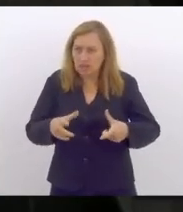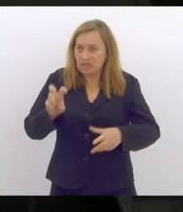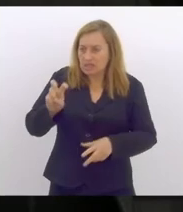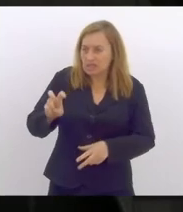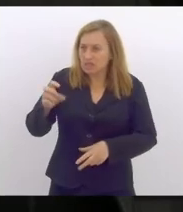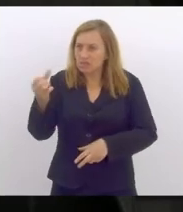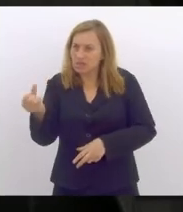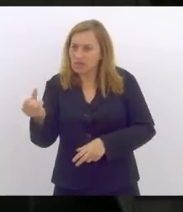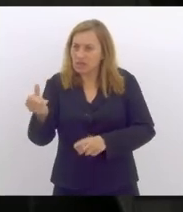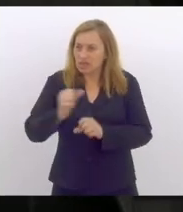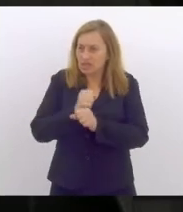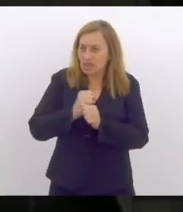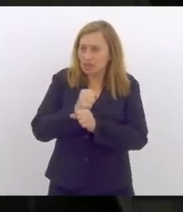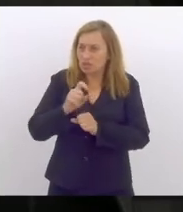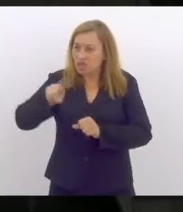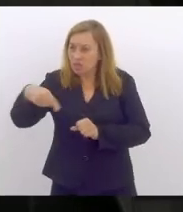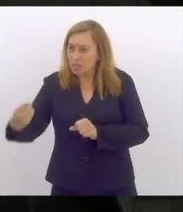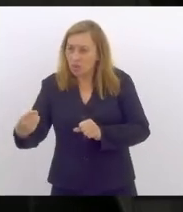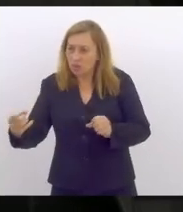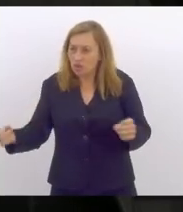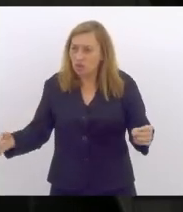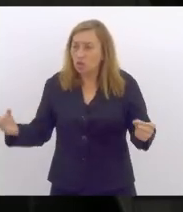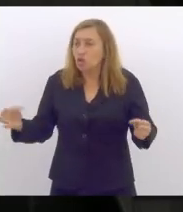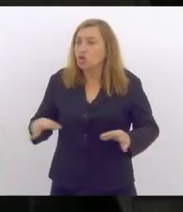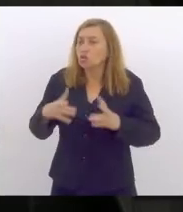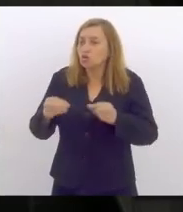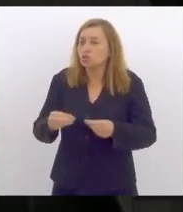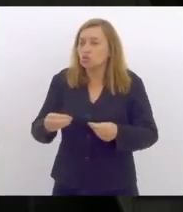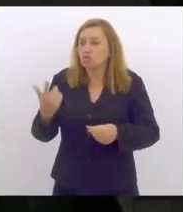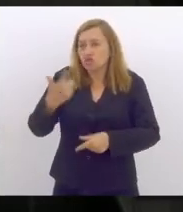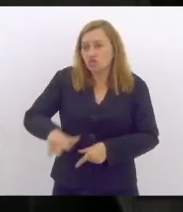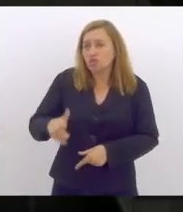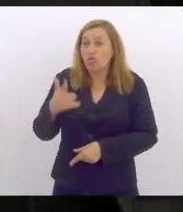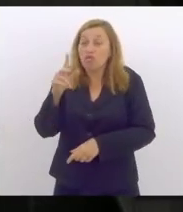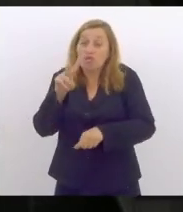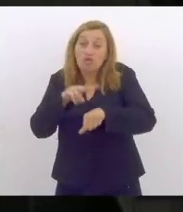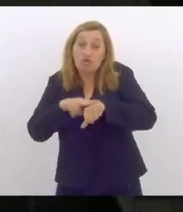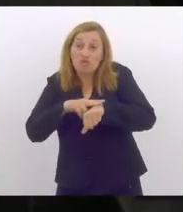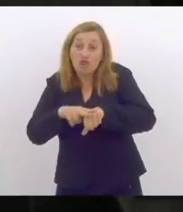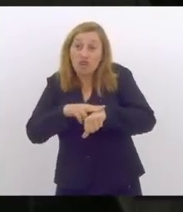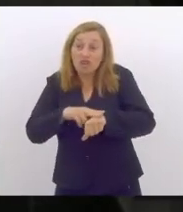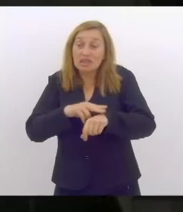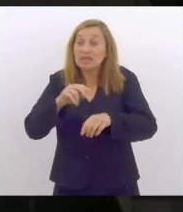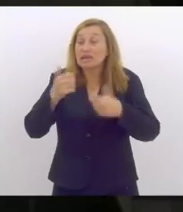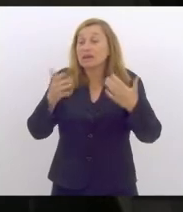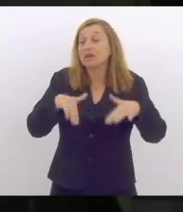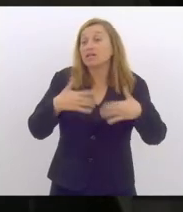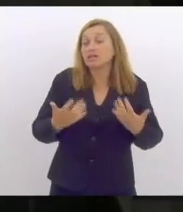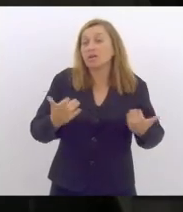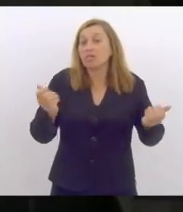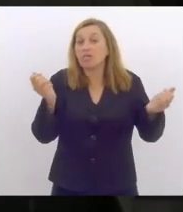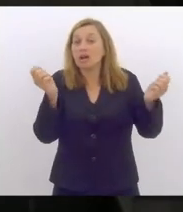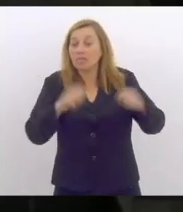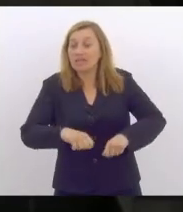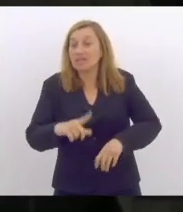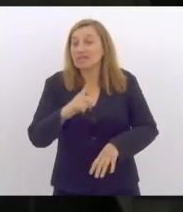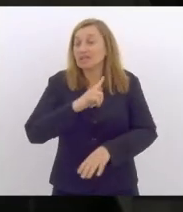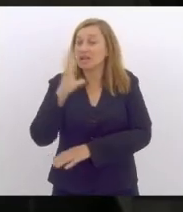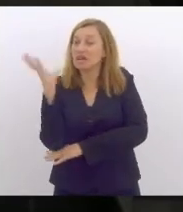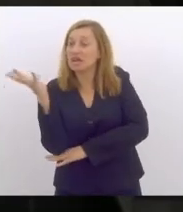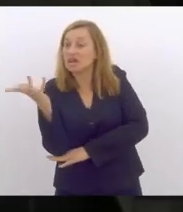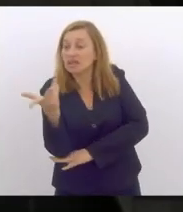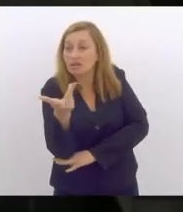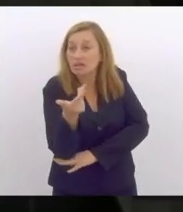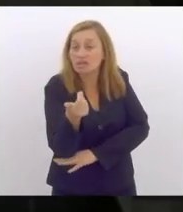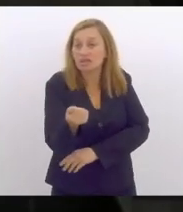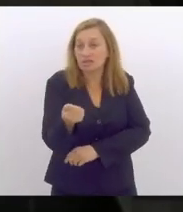5, 6 anos depois, está tudo verde de novo. Então, a natureza tem a capacidade de se